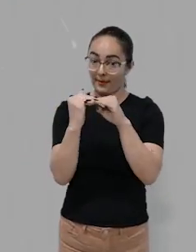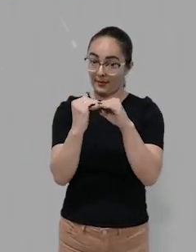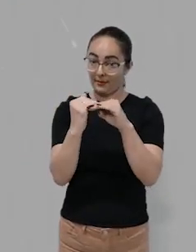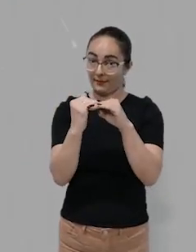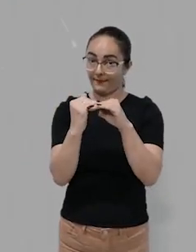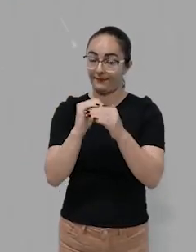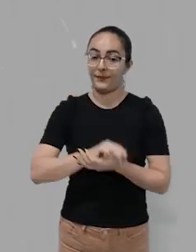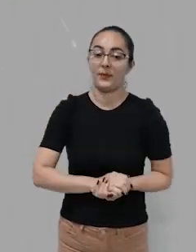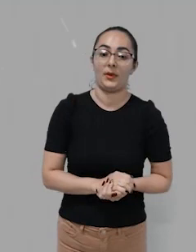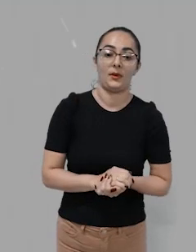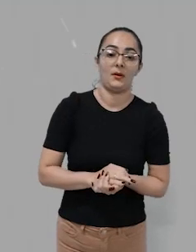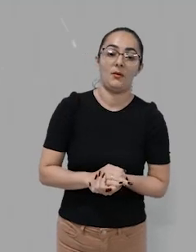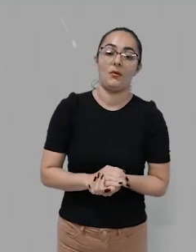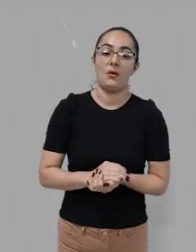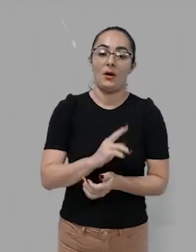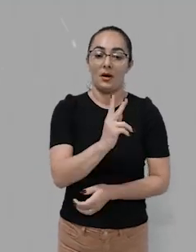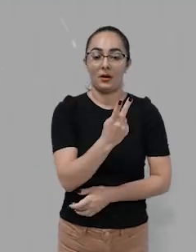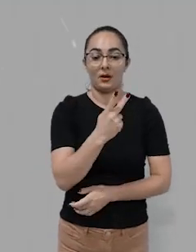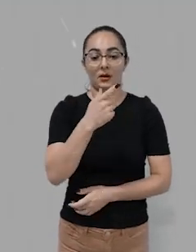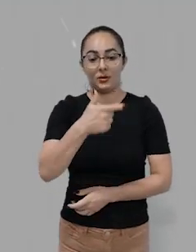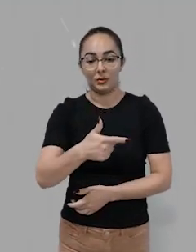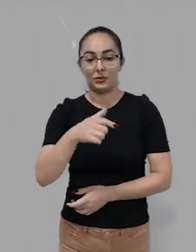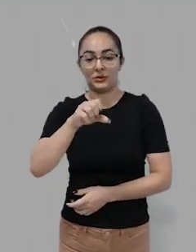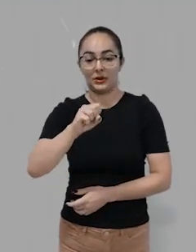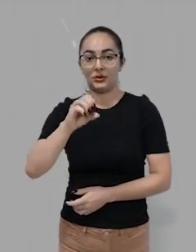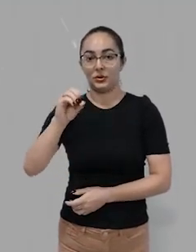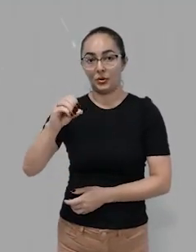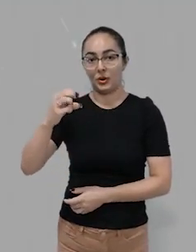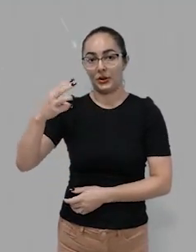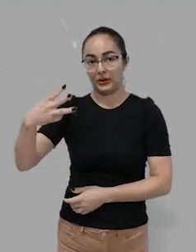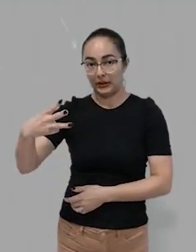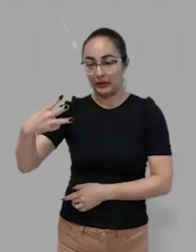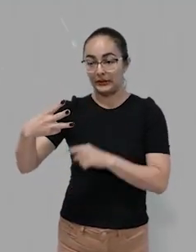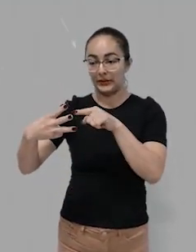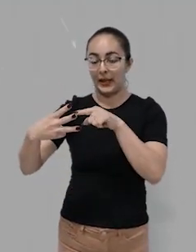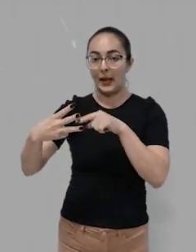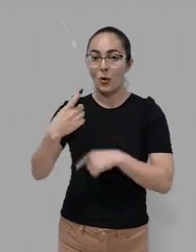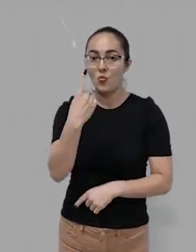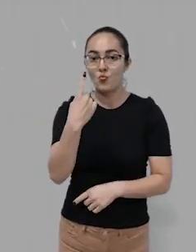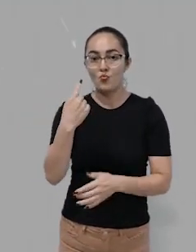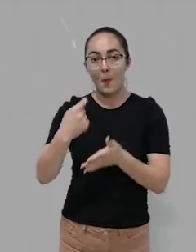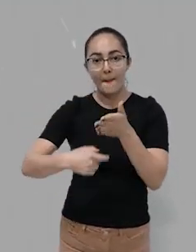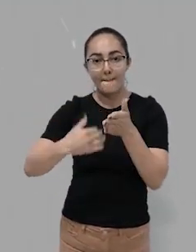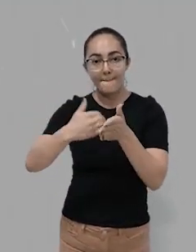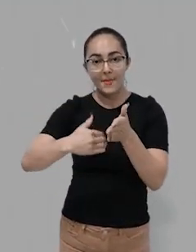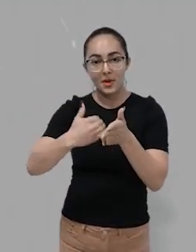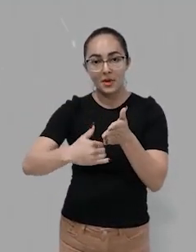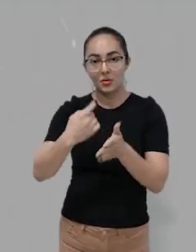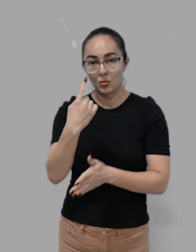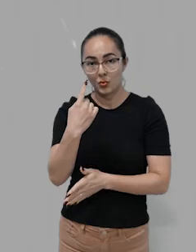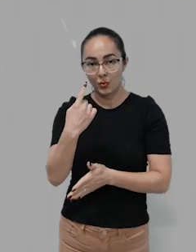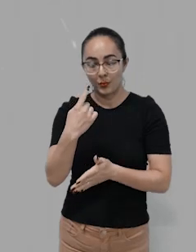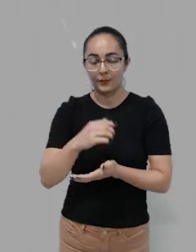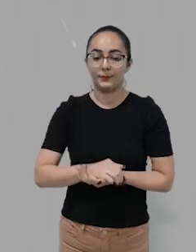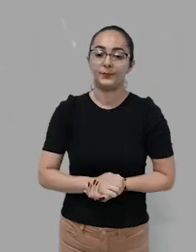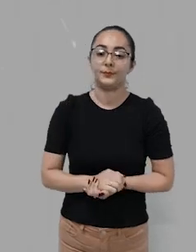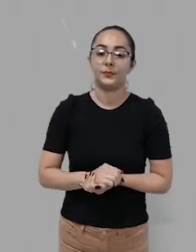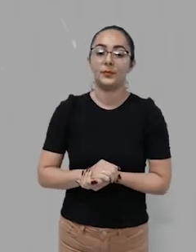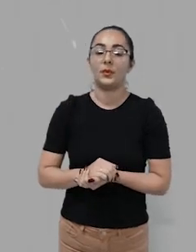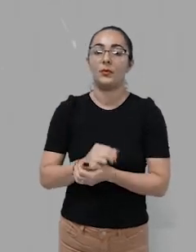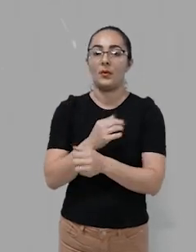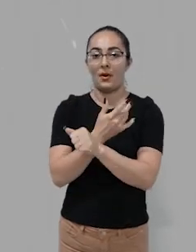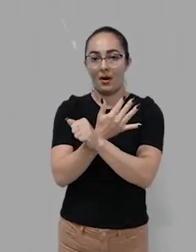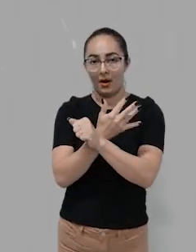H2SO3. Então, o H2SO3 ele tem um oxigênio a menos. Show? Um oxigênio a menos. Então,